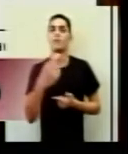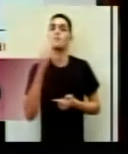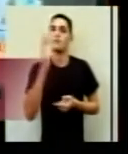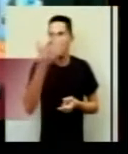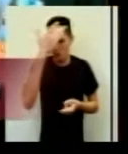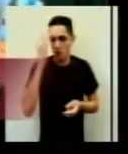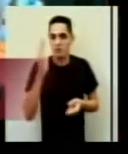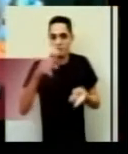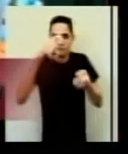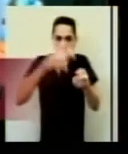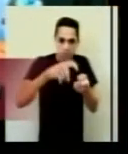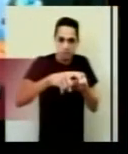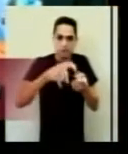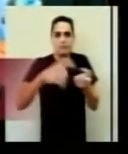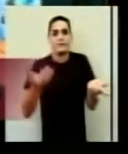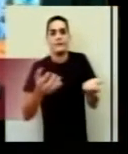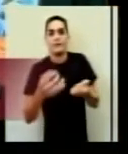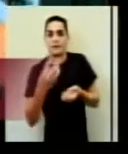80%,